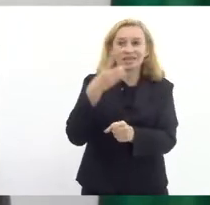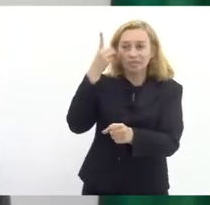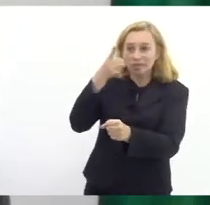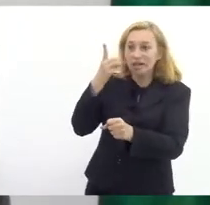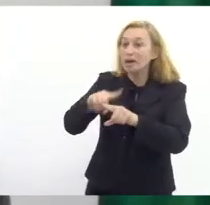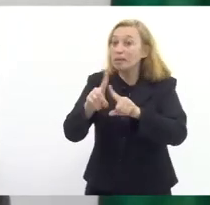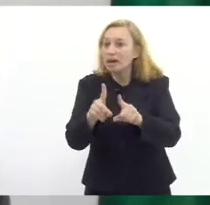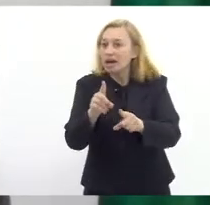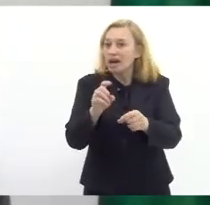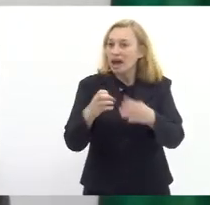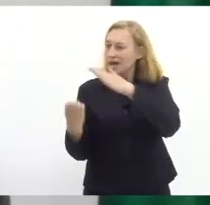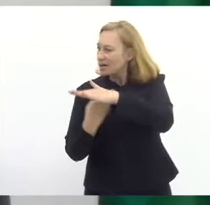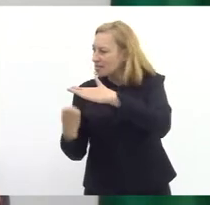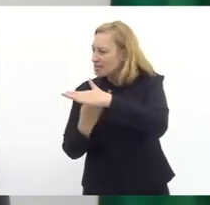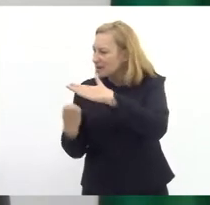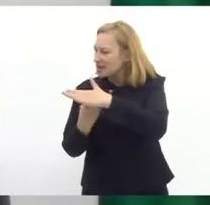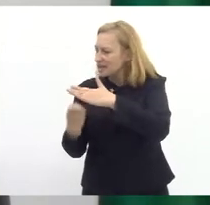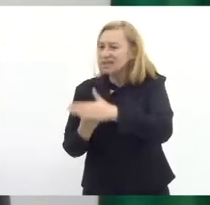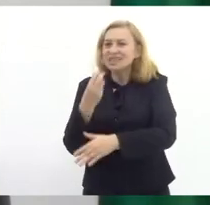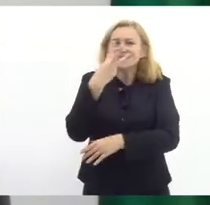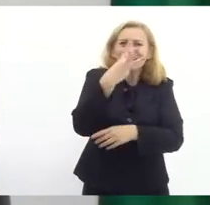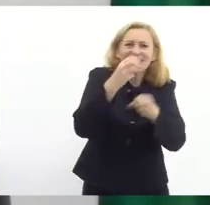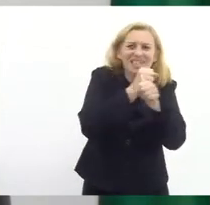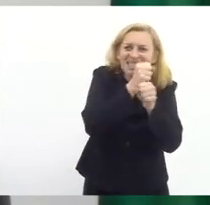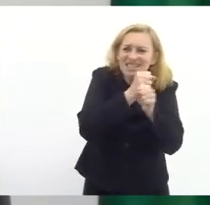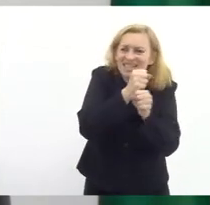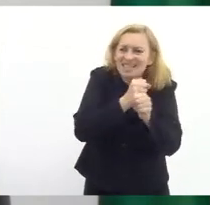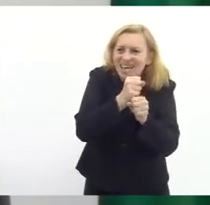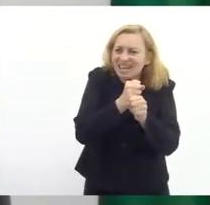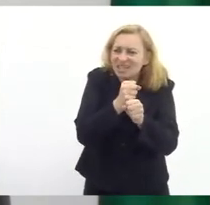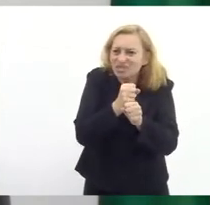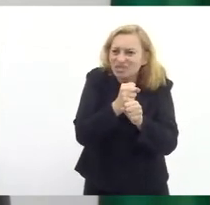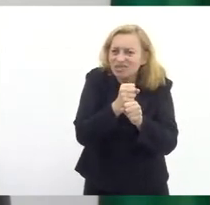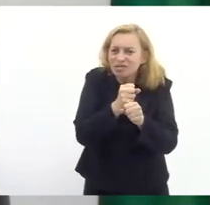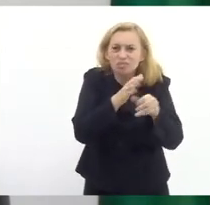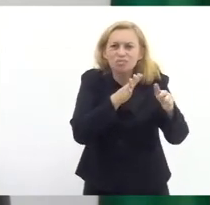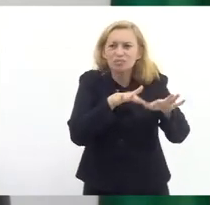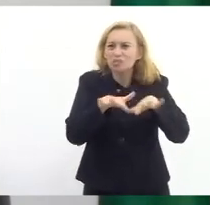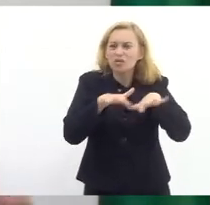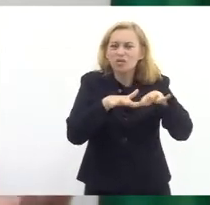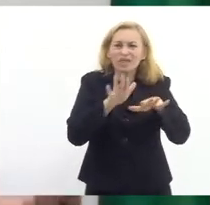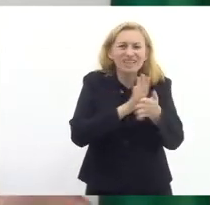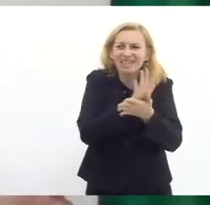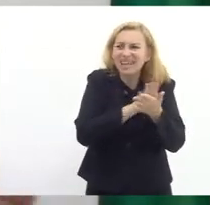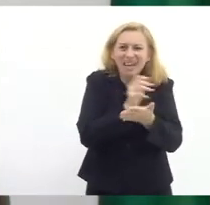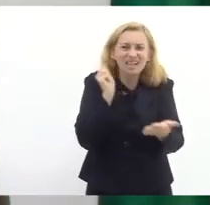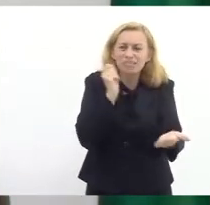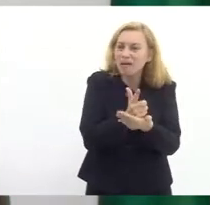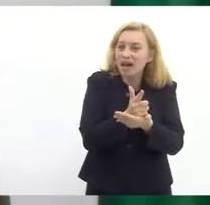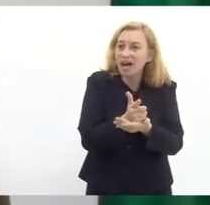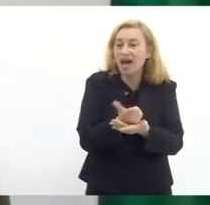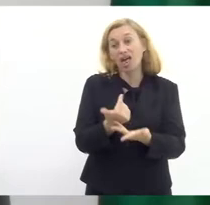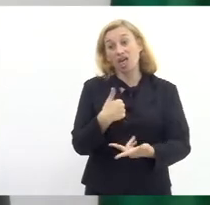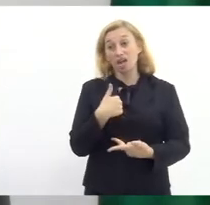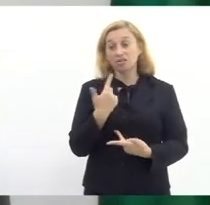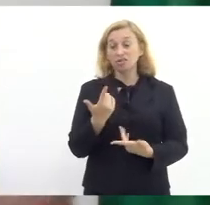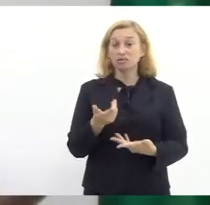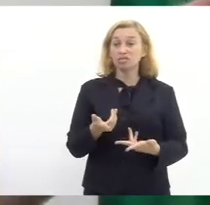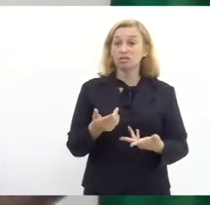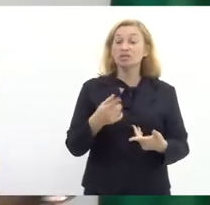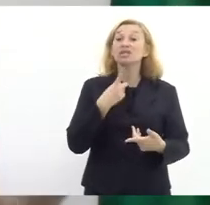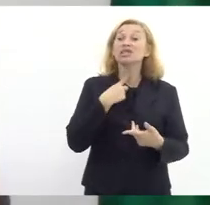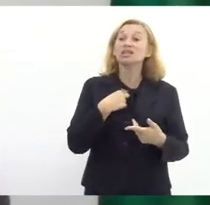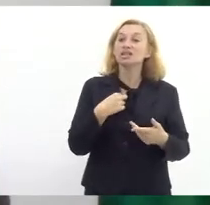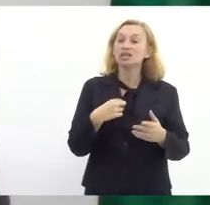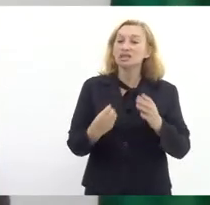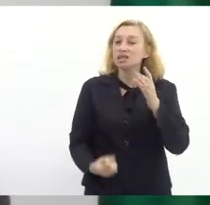a concessionária fica 3 anos sem fazer nenhum movimento de pagar. Estou até com vontade de apresentar um projeto de lei, se